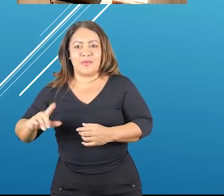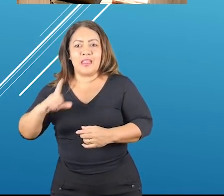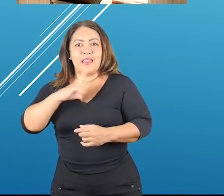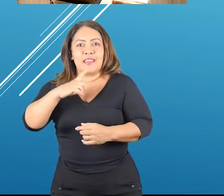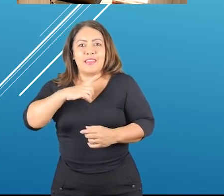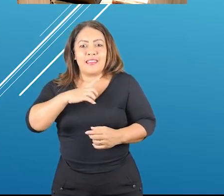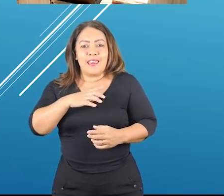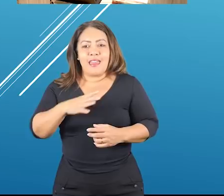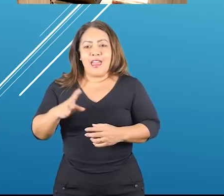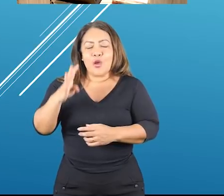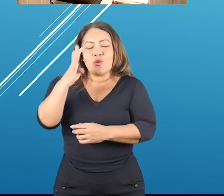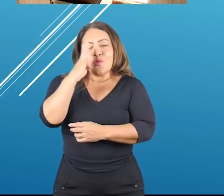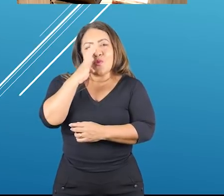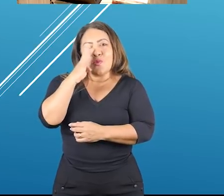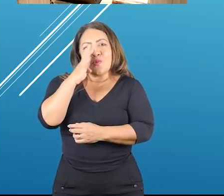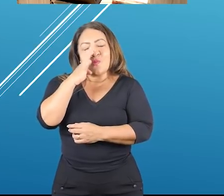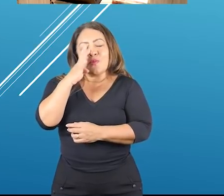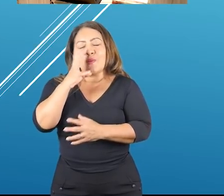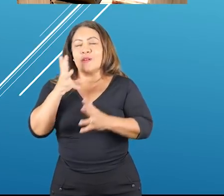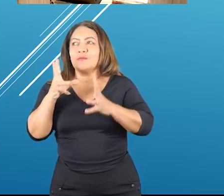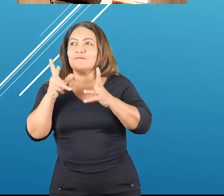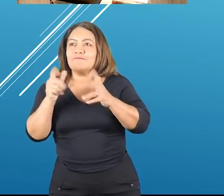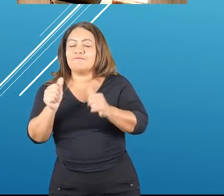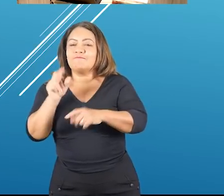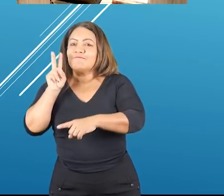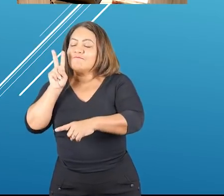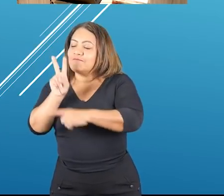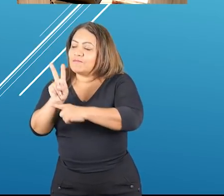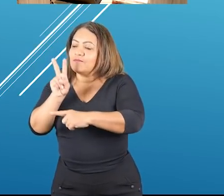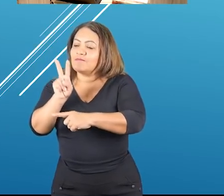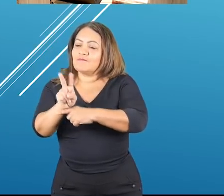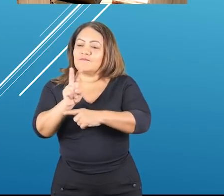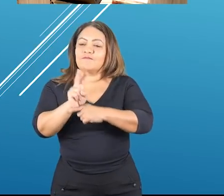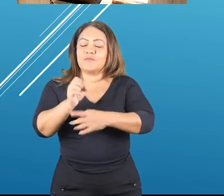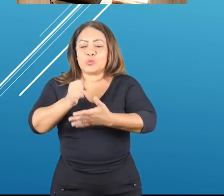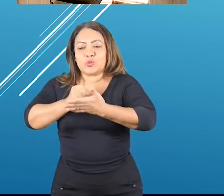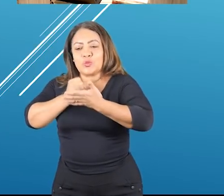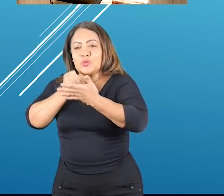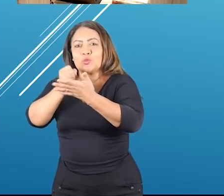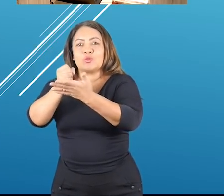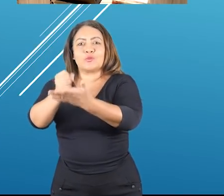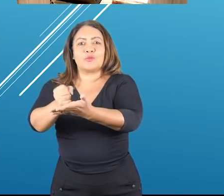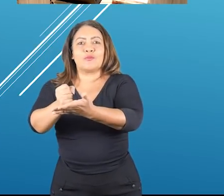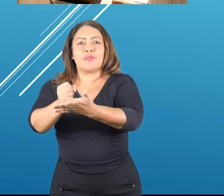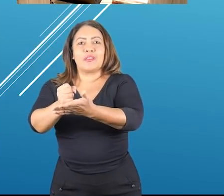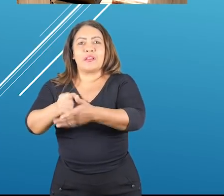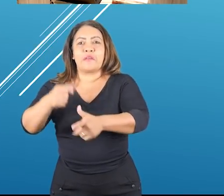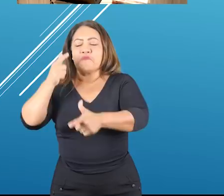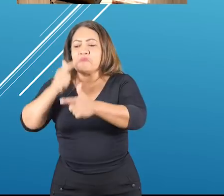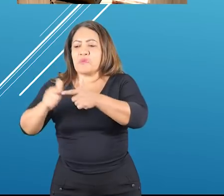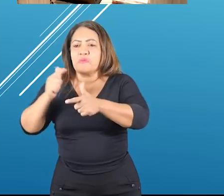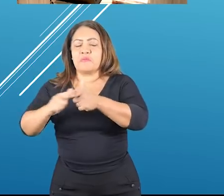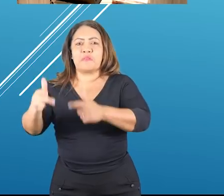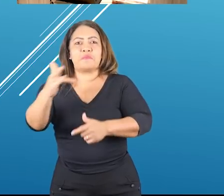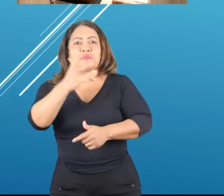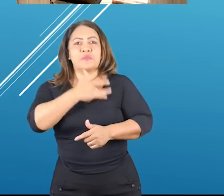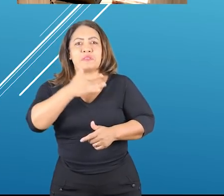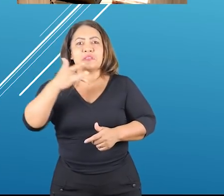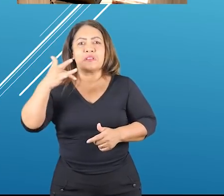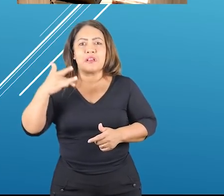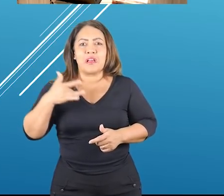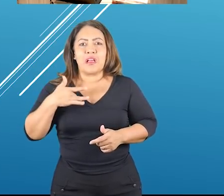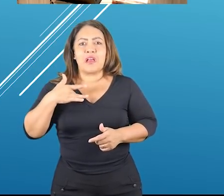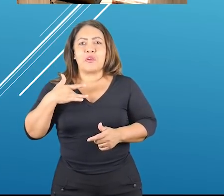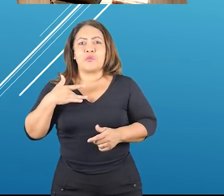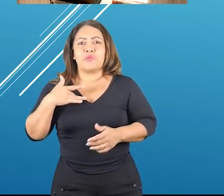mais intersetorial, ajudando-as na resolução de problemas de saúde, de